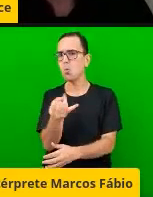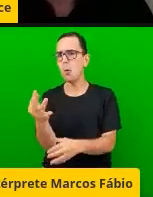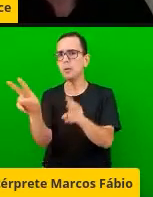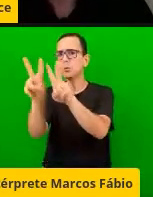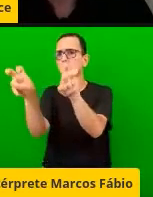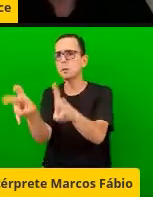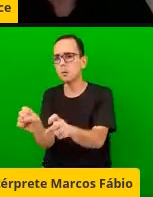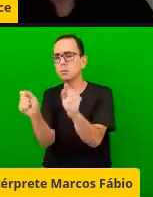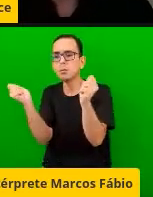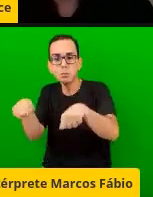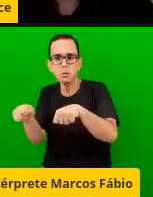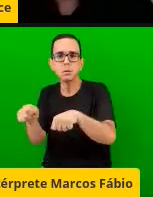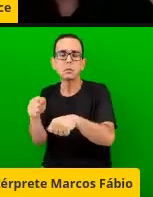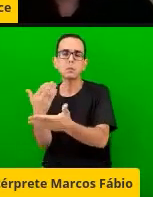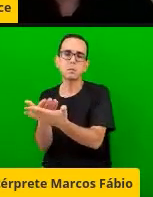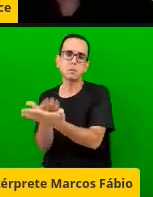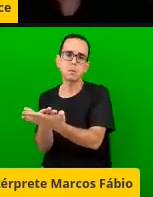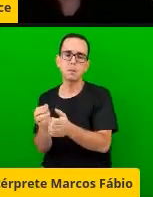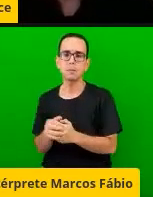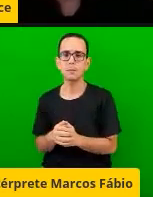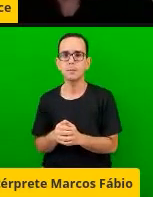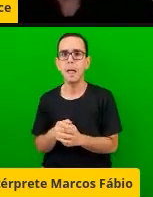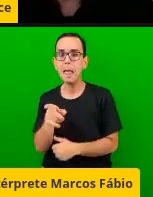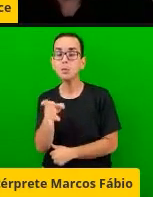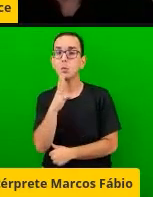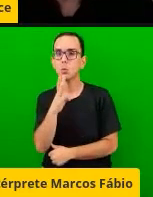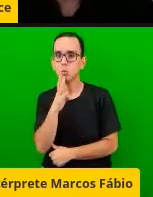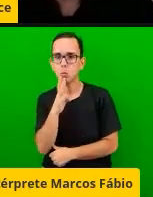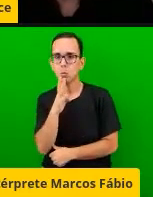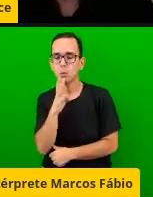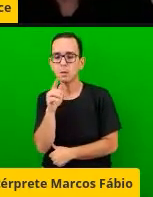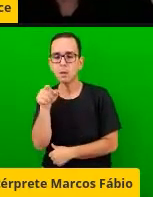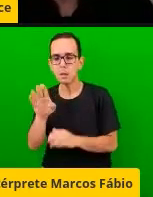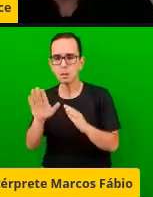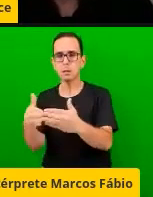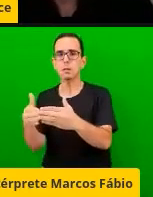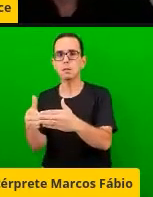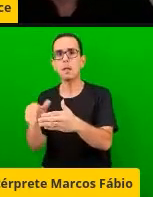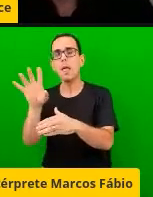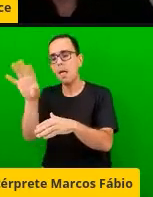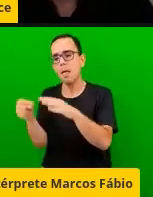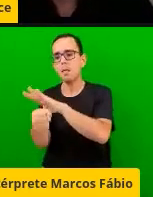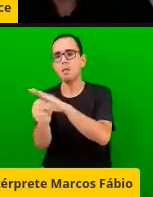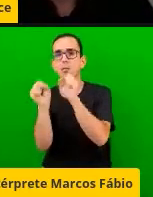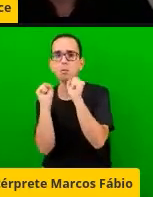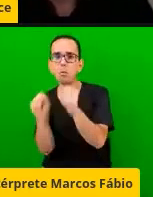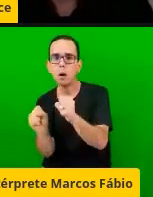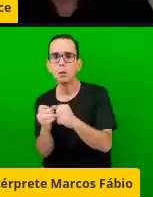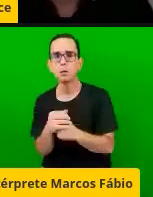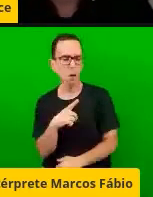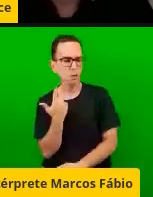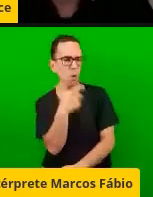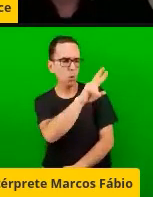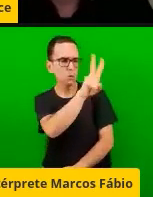pode trabalhar, ok? Então, esse conhecimento específico colocado ali são temas possíveis. Eu posso colocar outros temas? Sim, eu